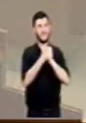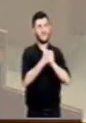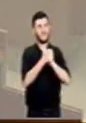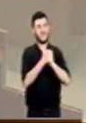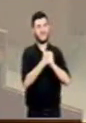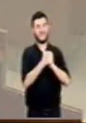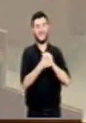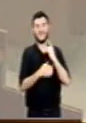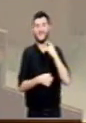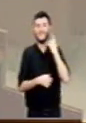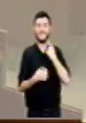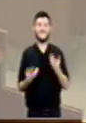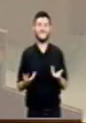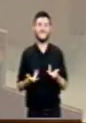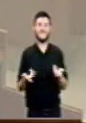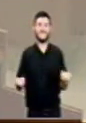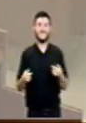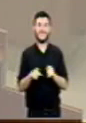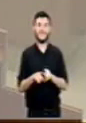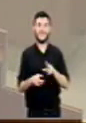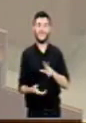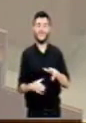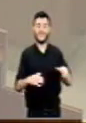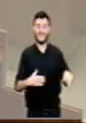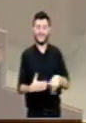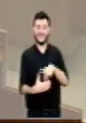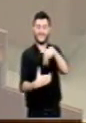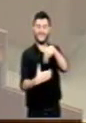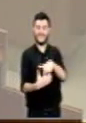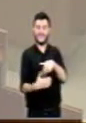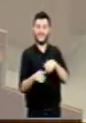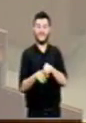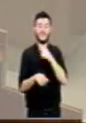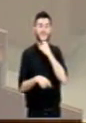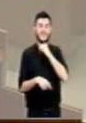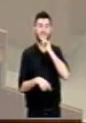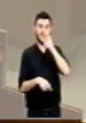que assomaram a tribuna, senhoras ministras, senhores ministros.